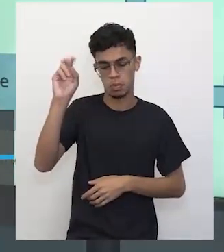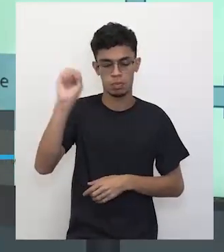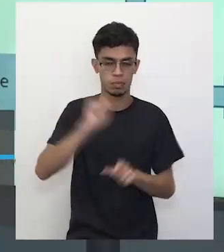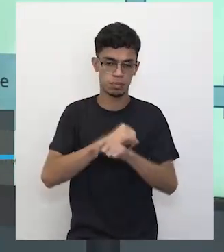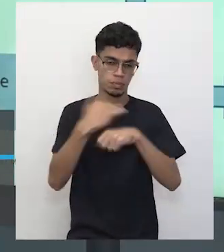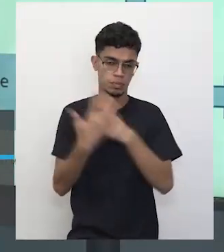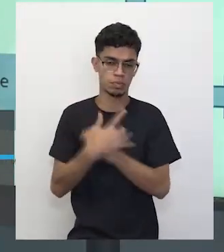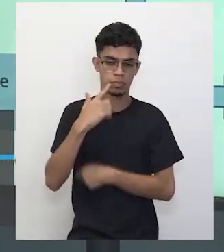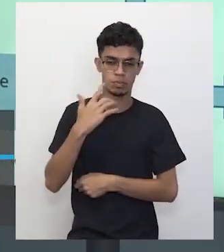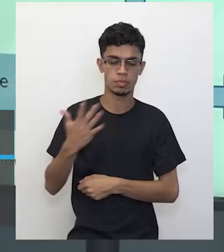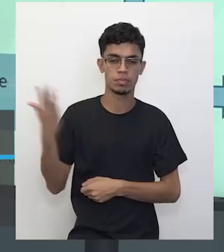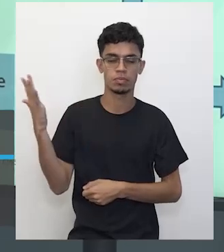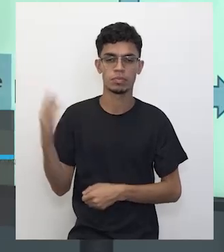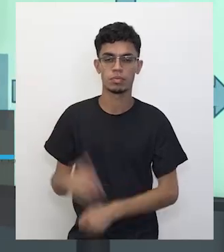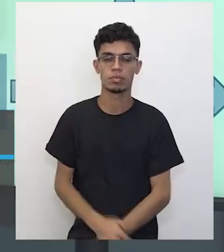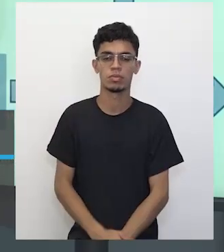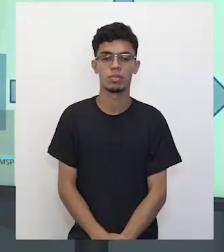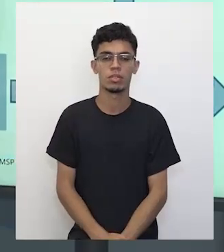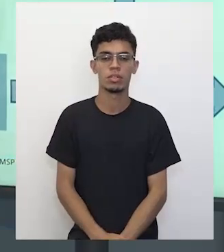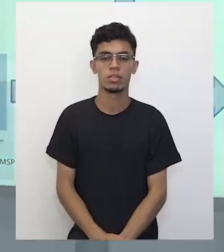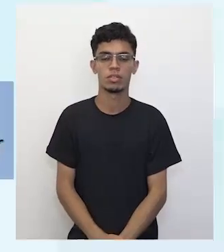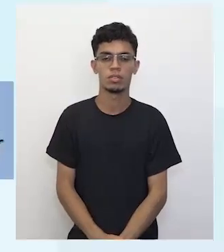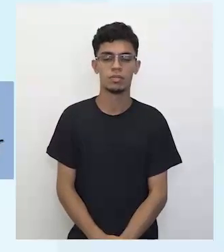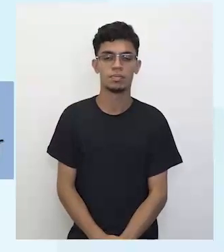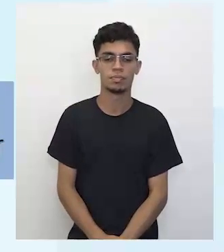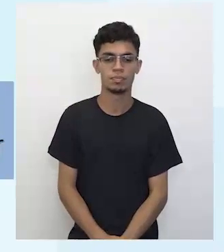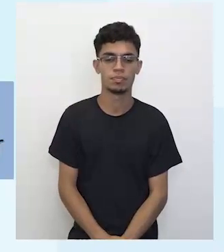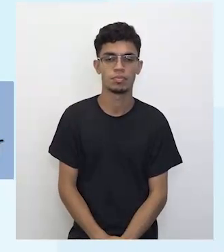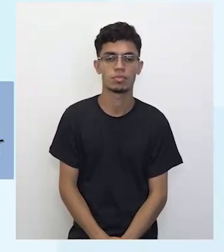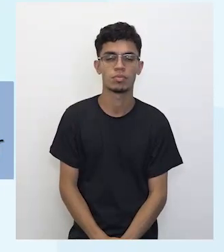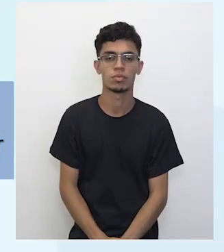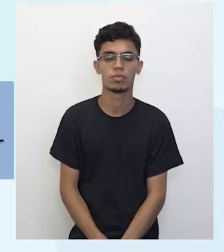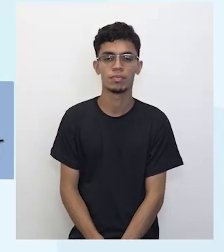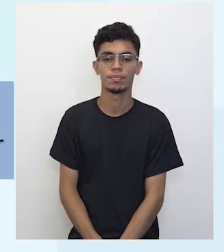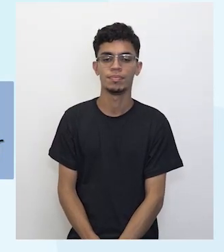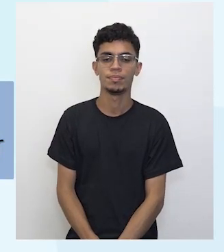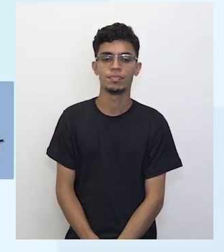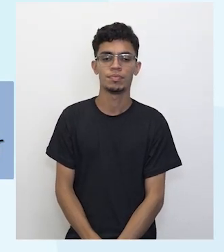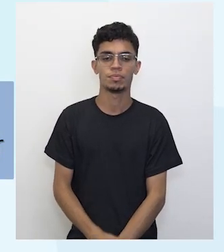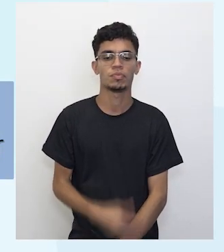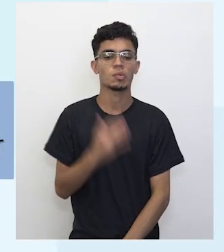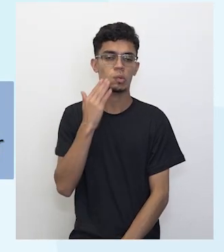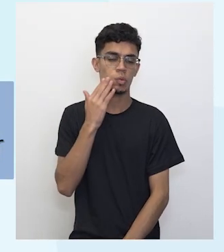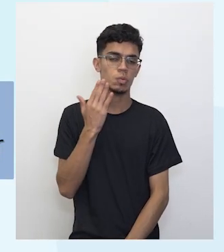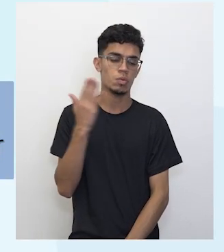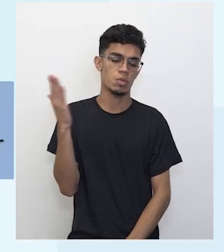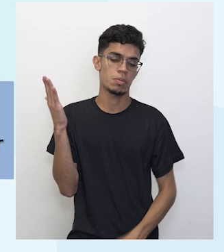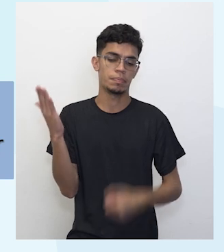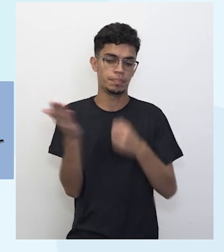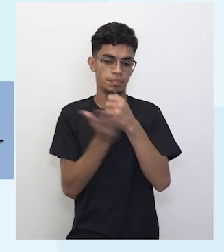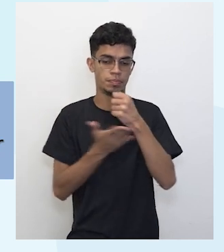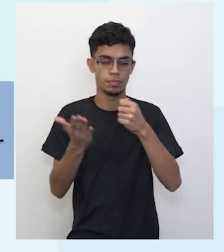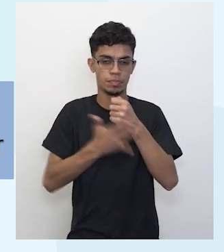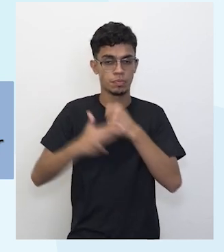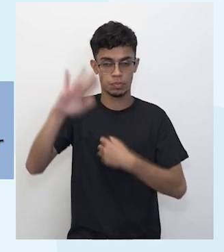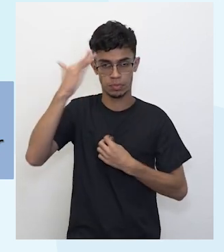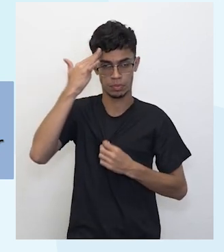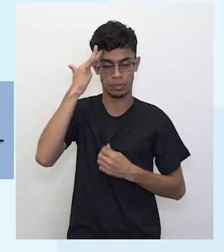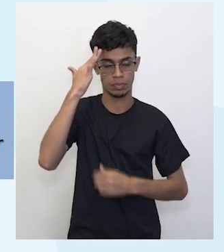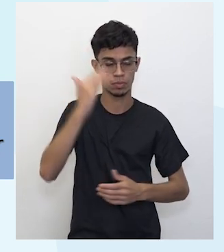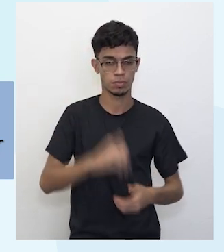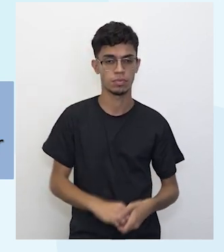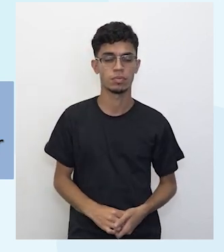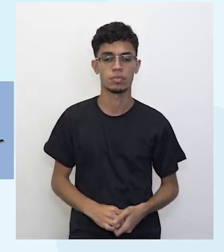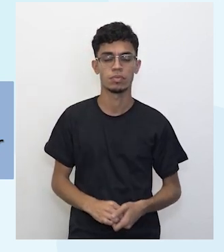outro elemento. Vamos ver aqui na tela, né, aqui um diagrama básico. Então, o que nós entendemos até agora?